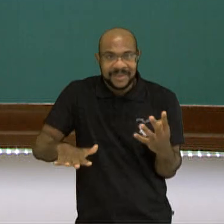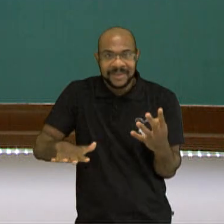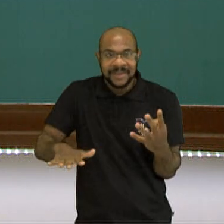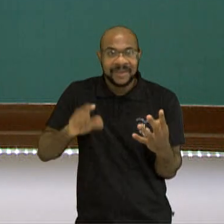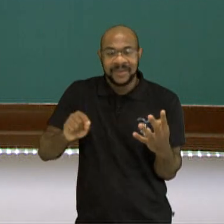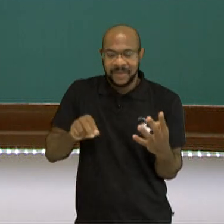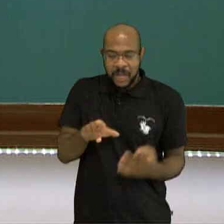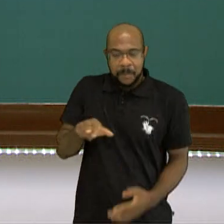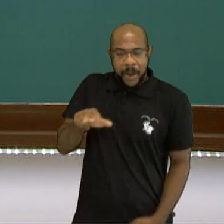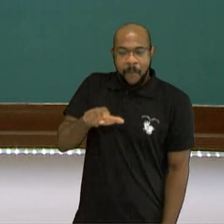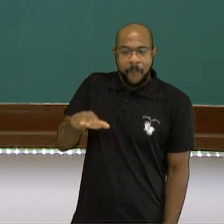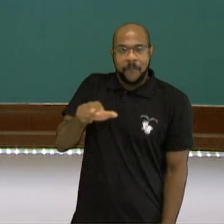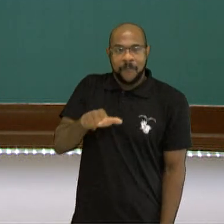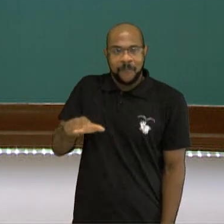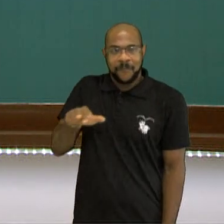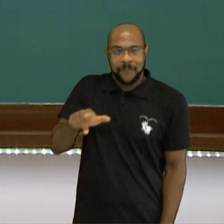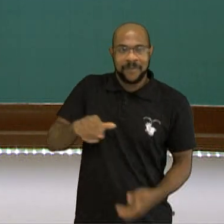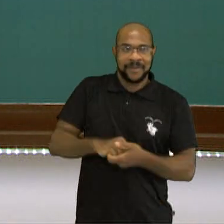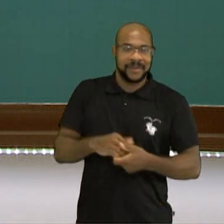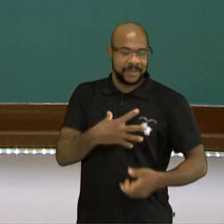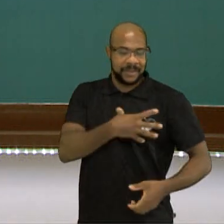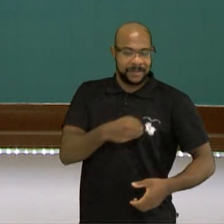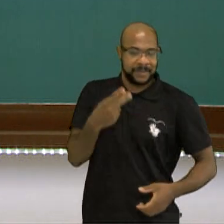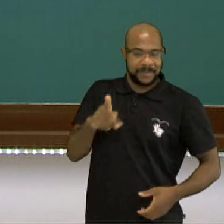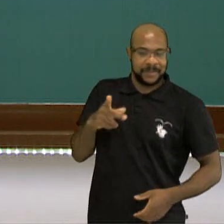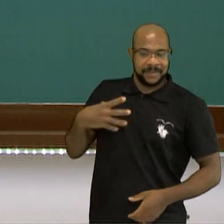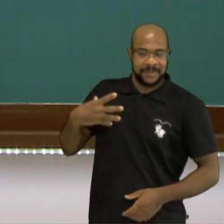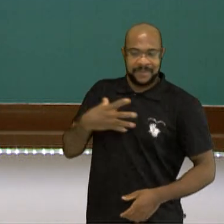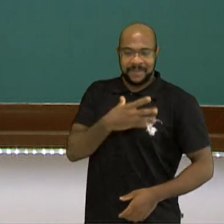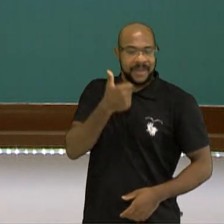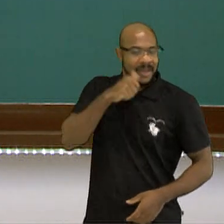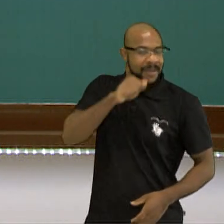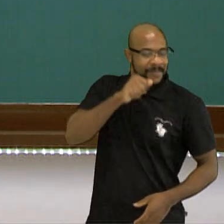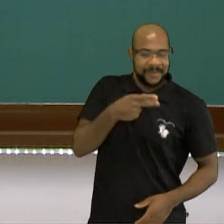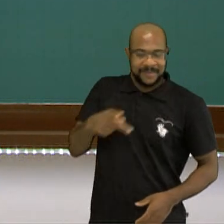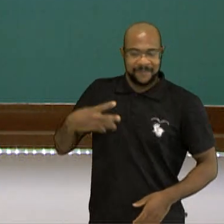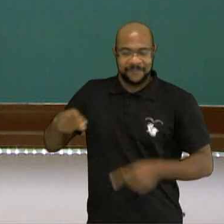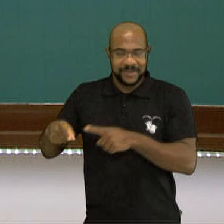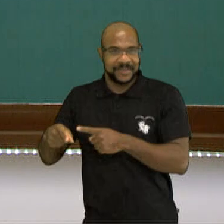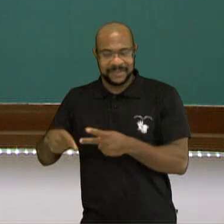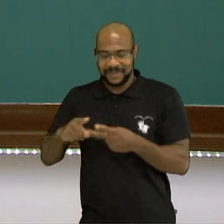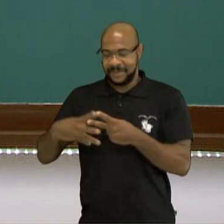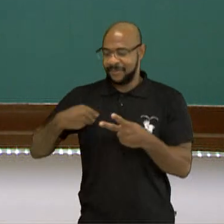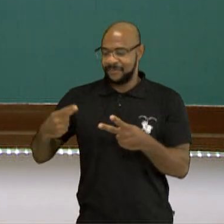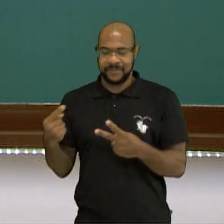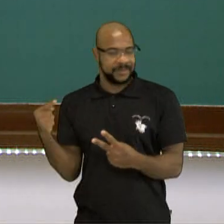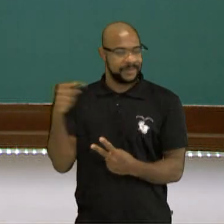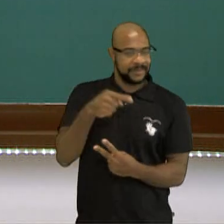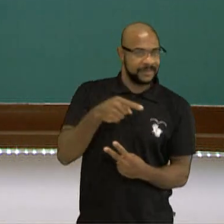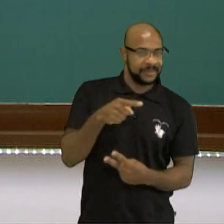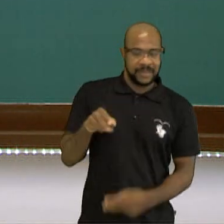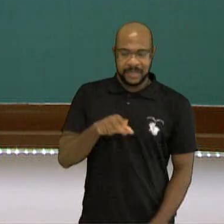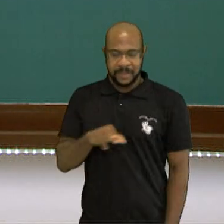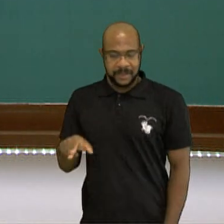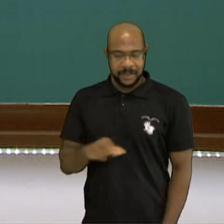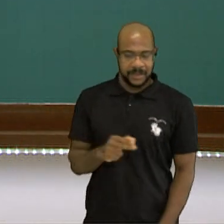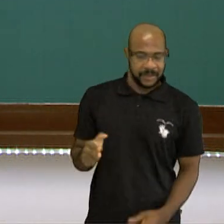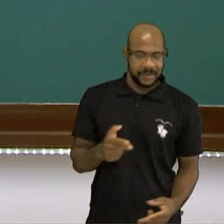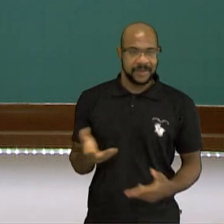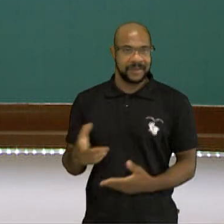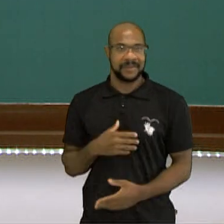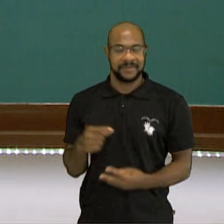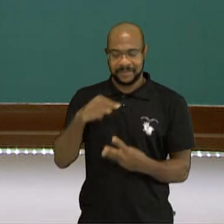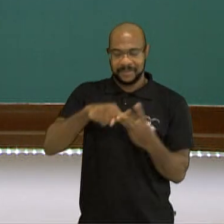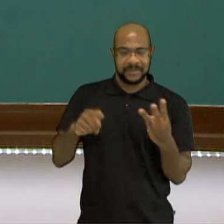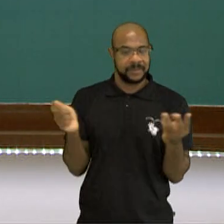seu irmão. Então, é de mãe para filho, de filho para mãe e de irmão para irmão. São 3